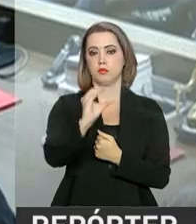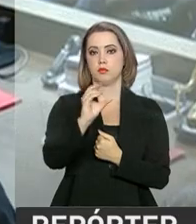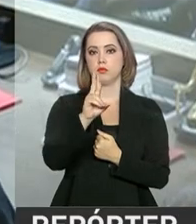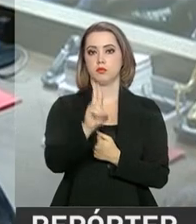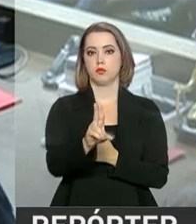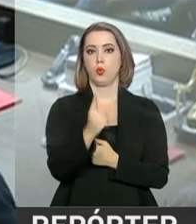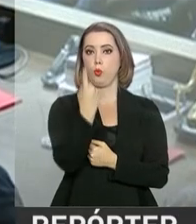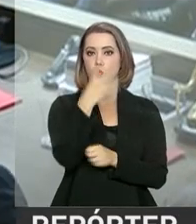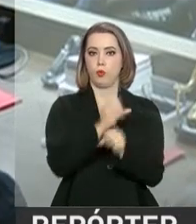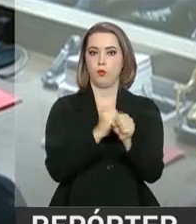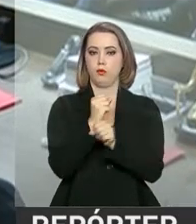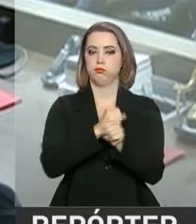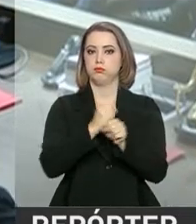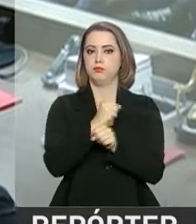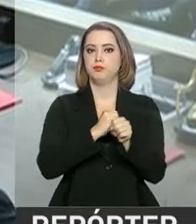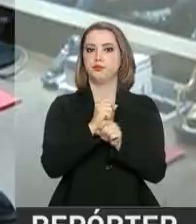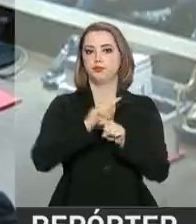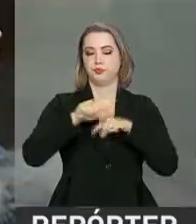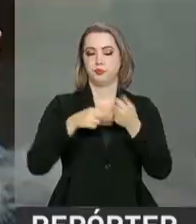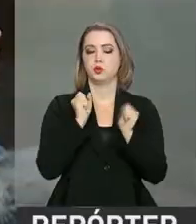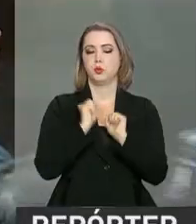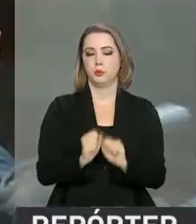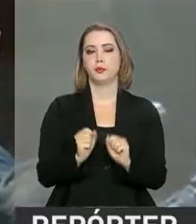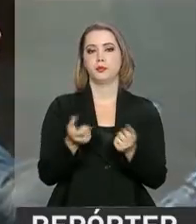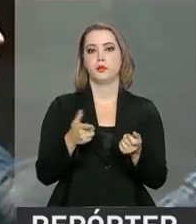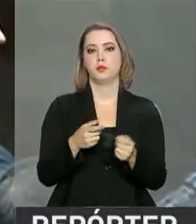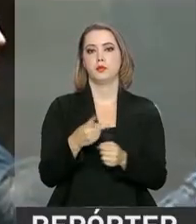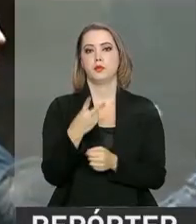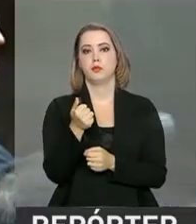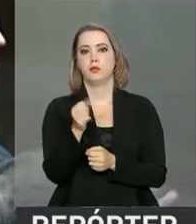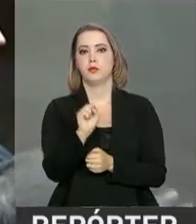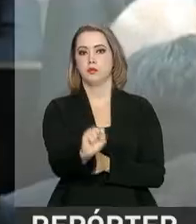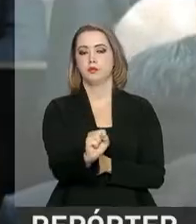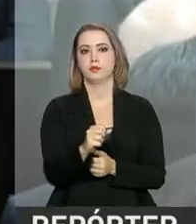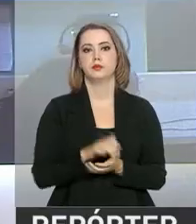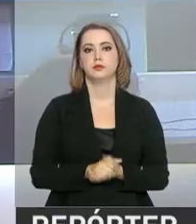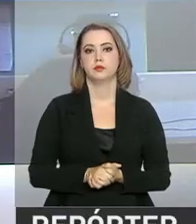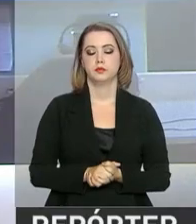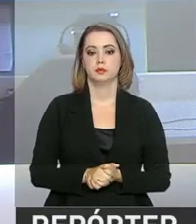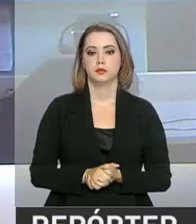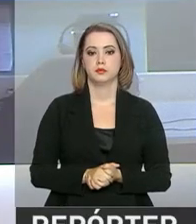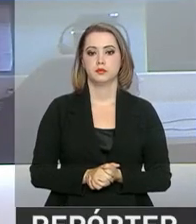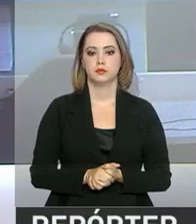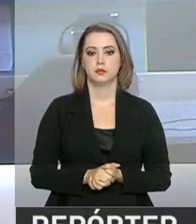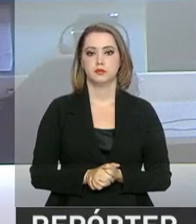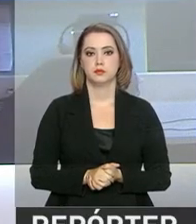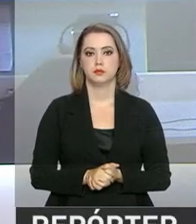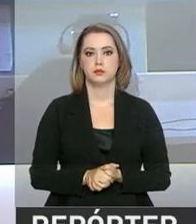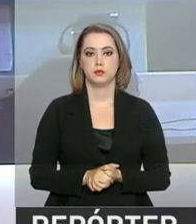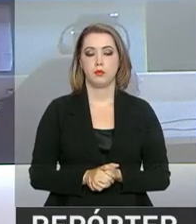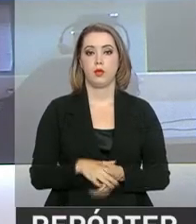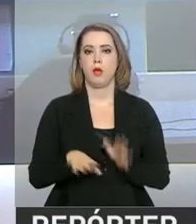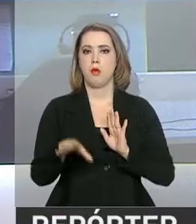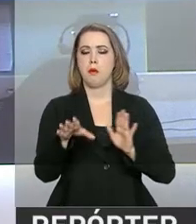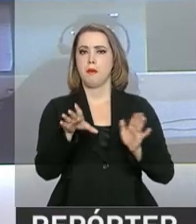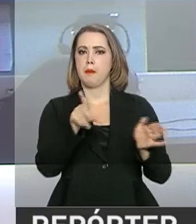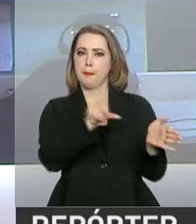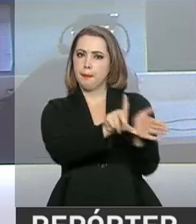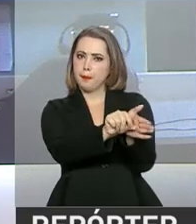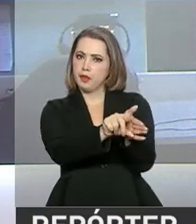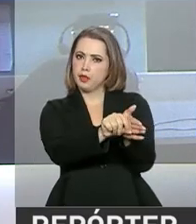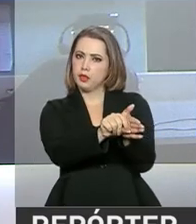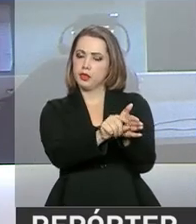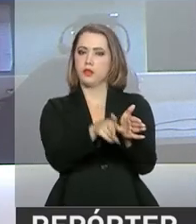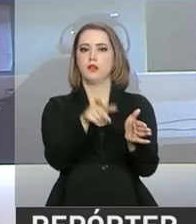mandato por um ano e podem ser reconduzidos ao cargo em 2018. E pelas redes sociais, o presidente Michel